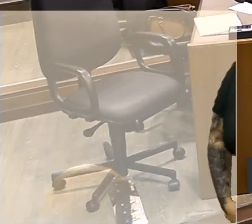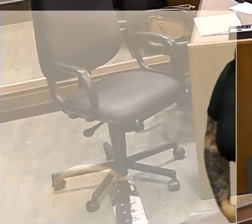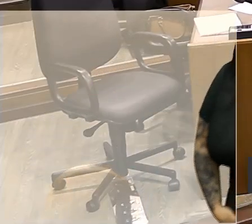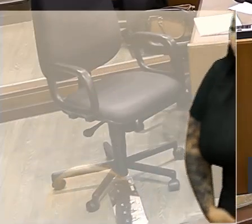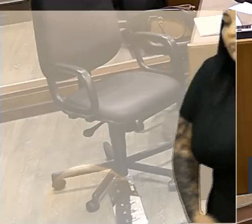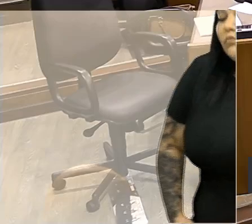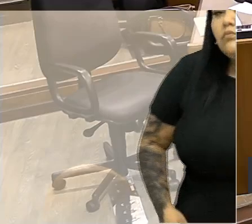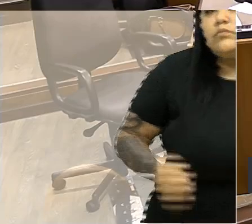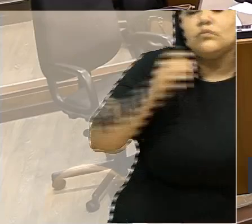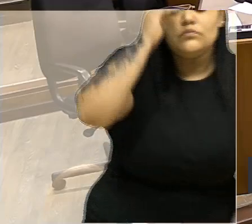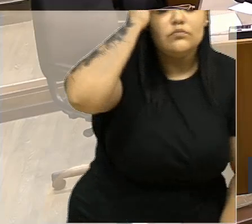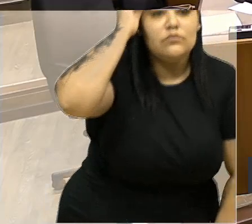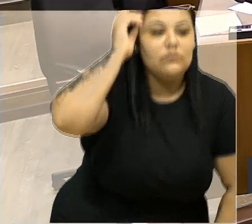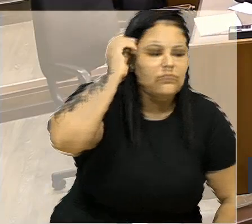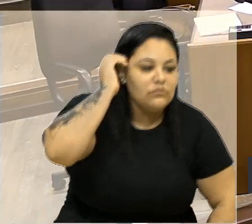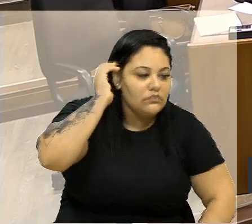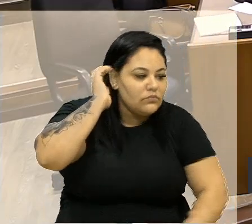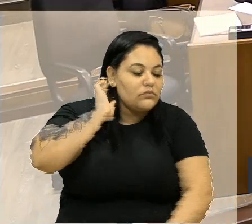Senhor presidente,